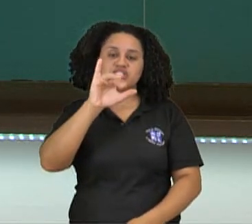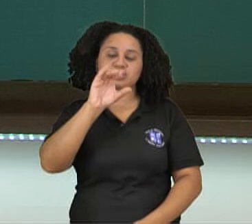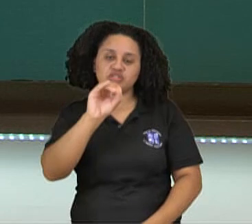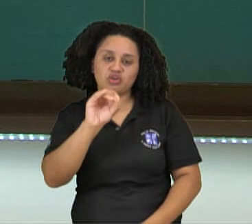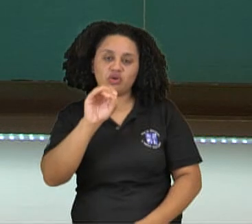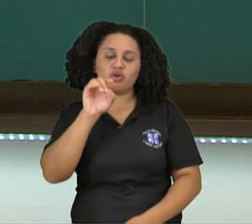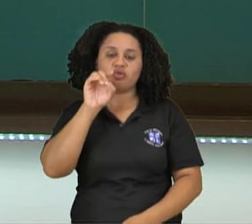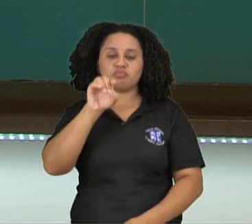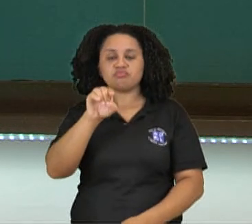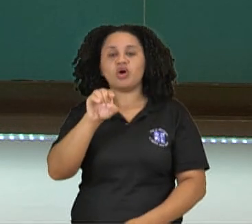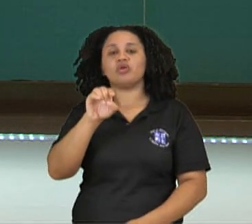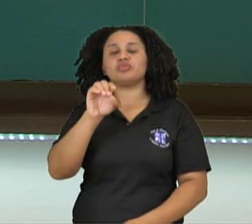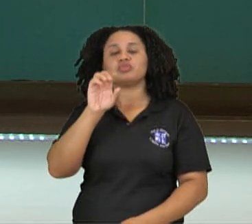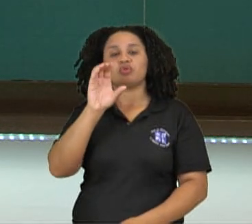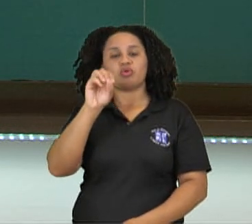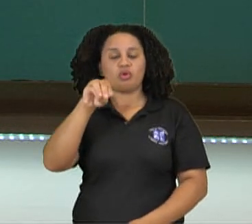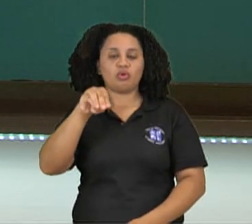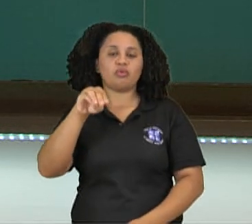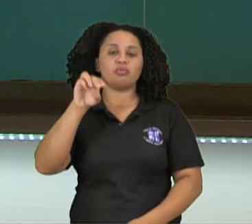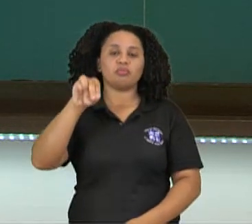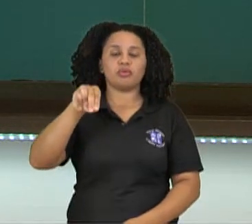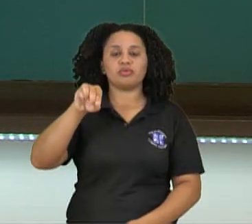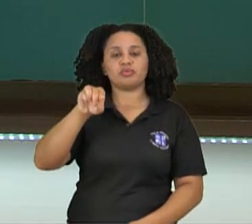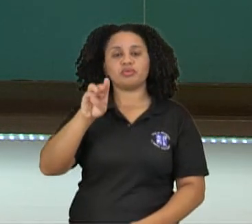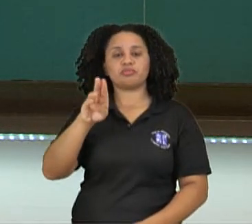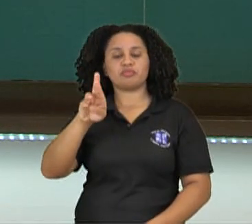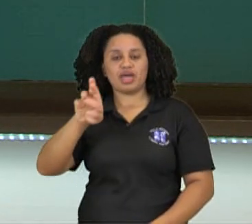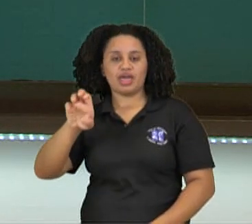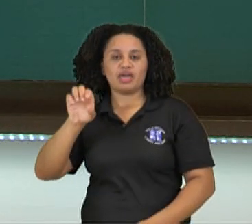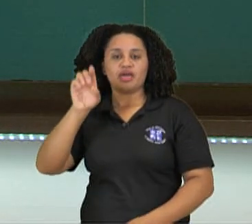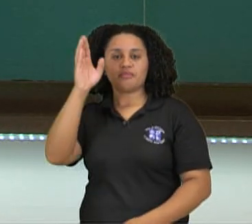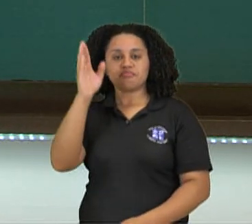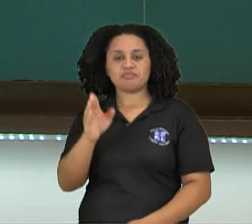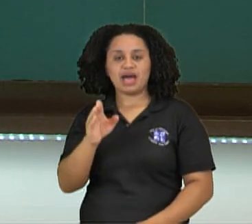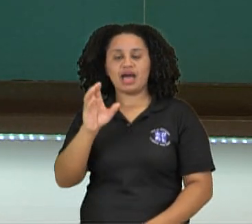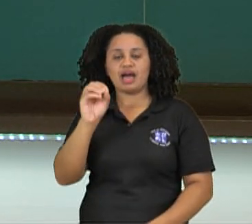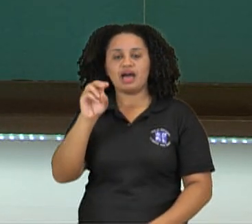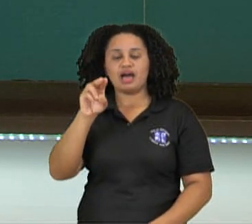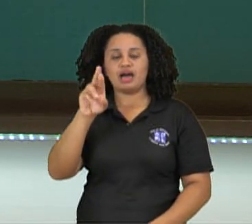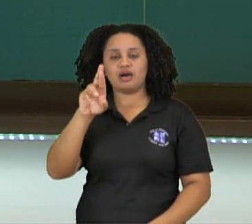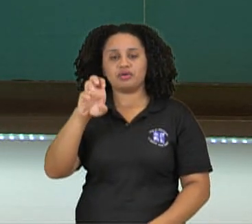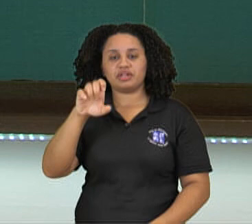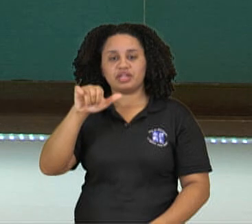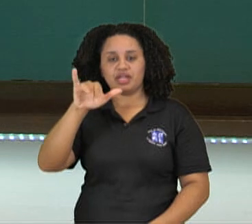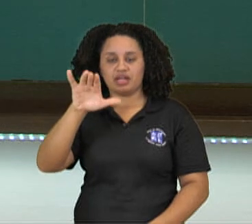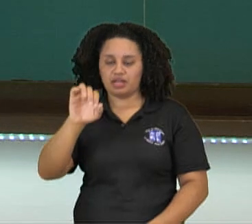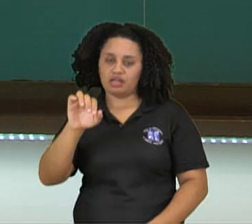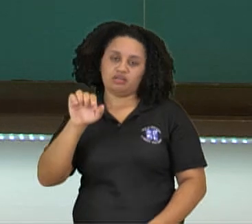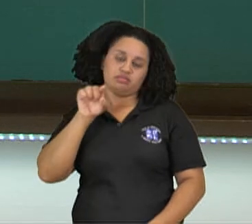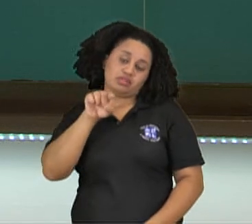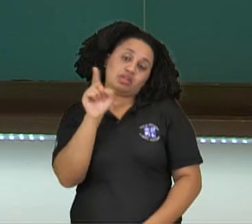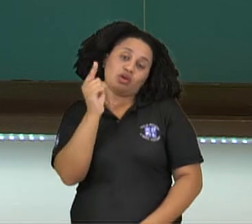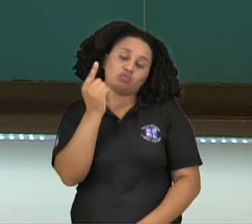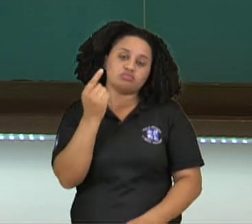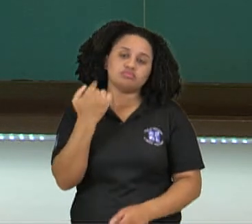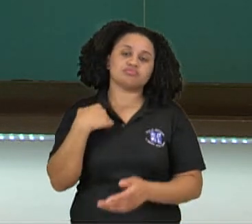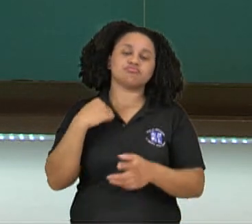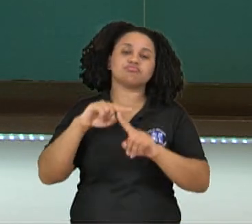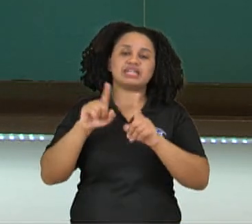www.dicio.com.br, Aurélio hífen 2, vocês têm aí uma possibilidade, né, dentre outras tantas, para fazer pesquisa.